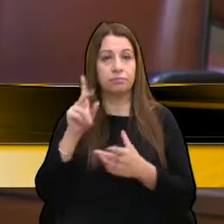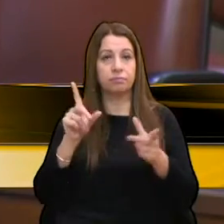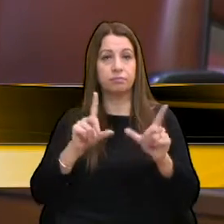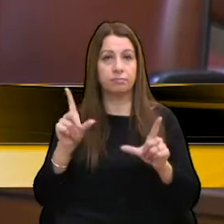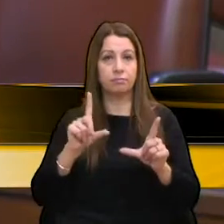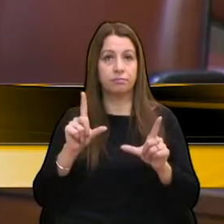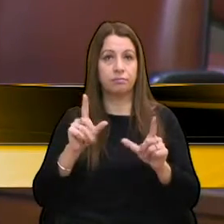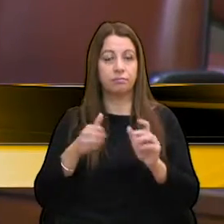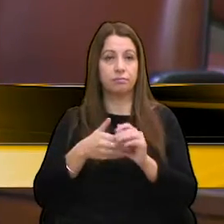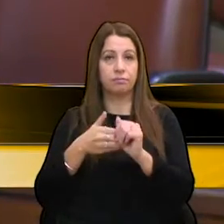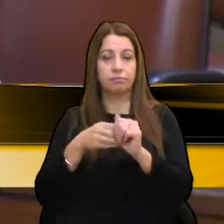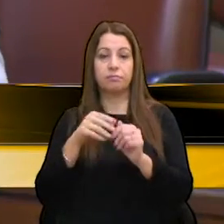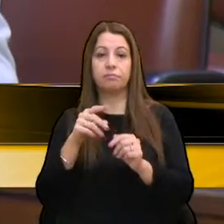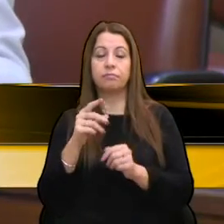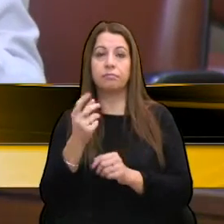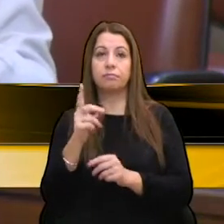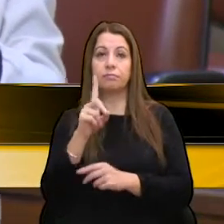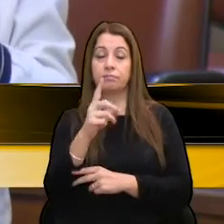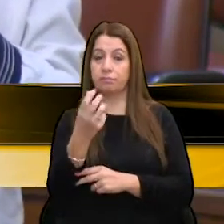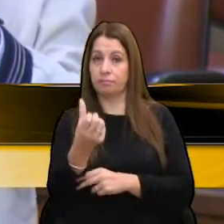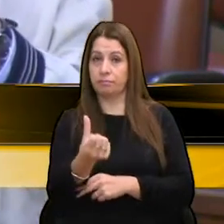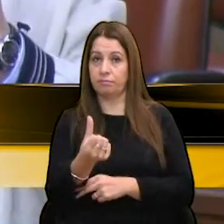telespectadores que nos acompanham no canal 16,